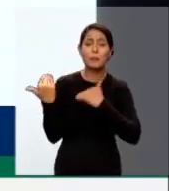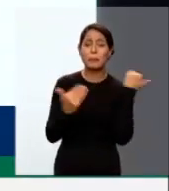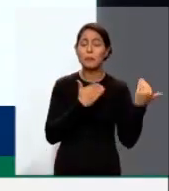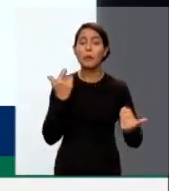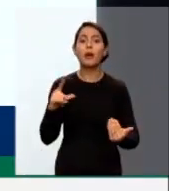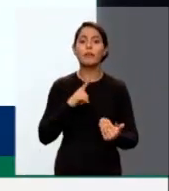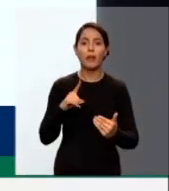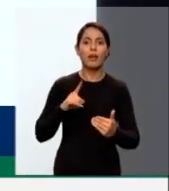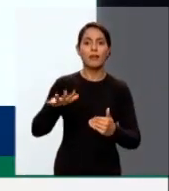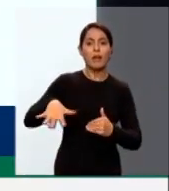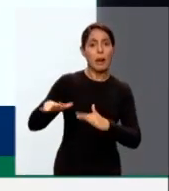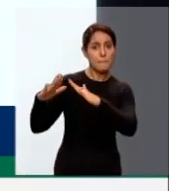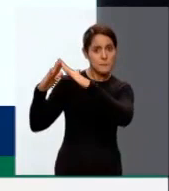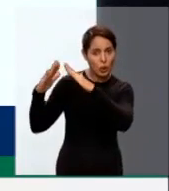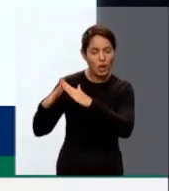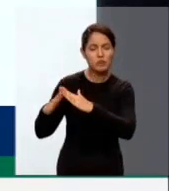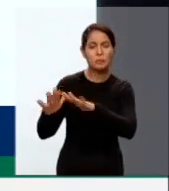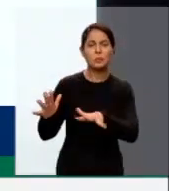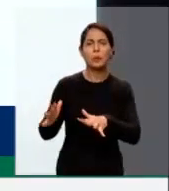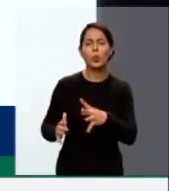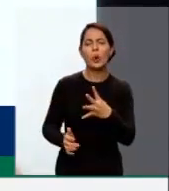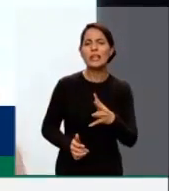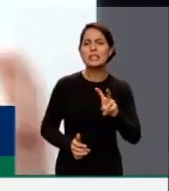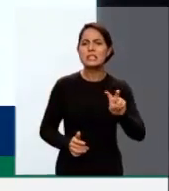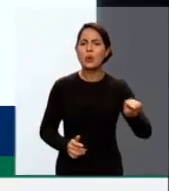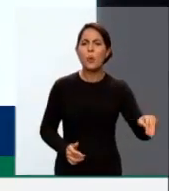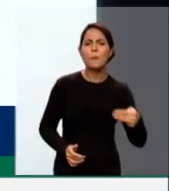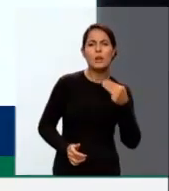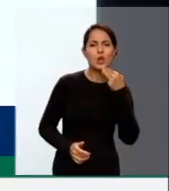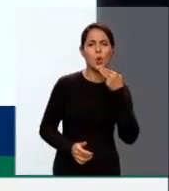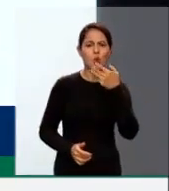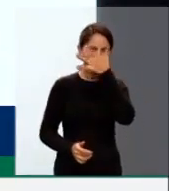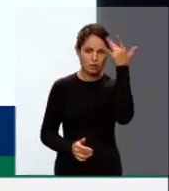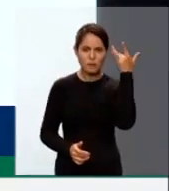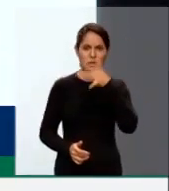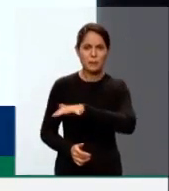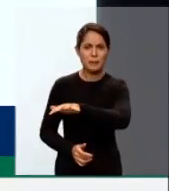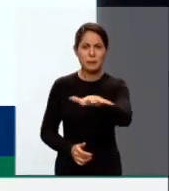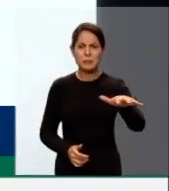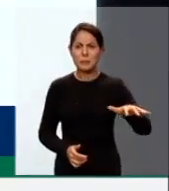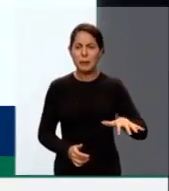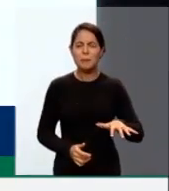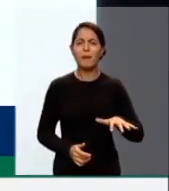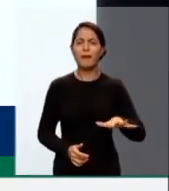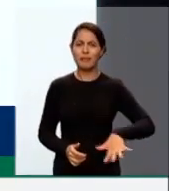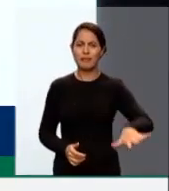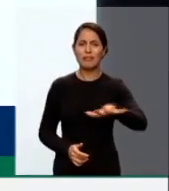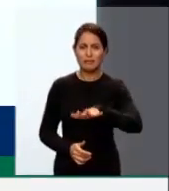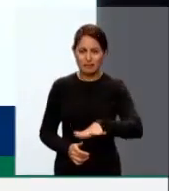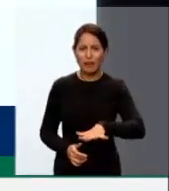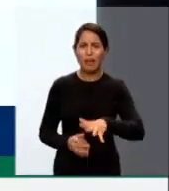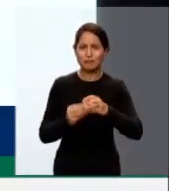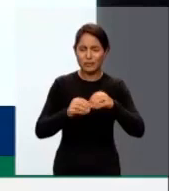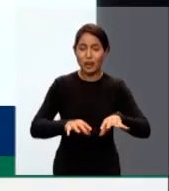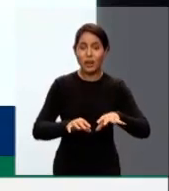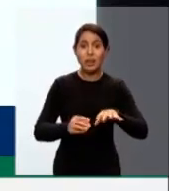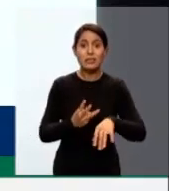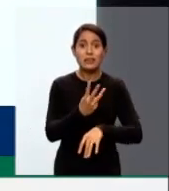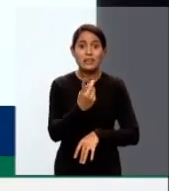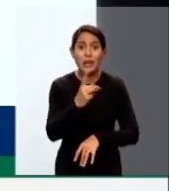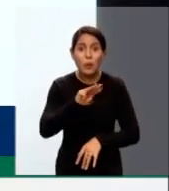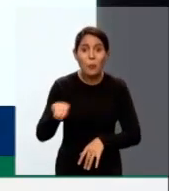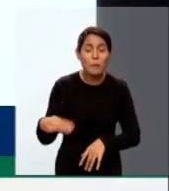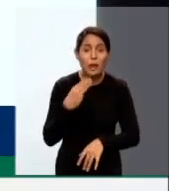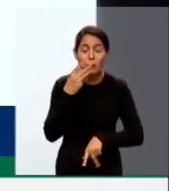moradia, das 45 milhões de pessoas que residem em assentamentos precários, 31 milhões dessas pessoas